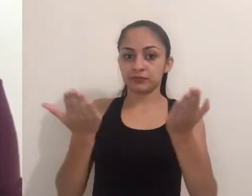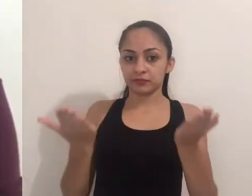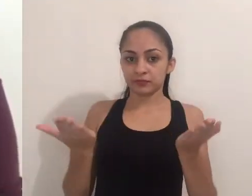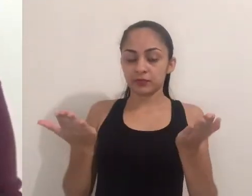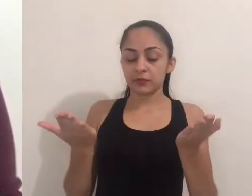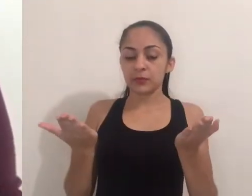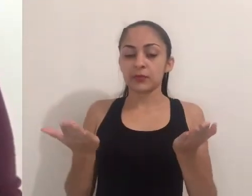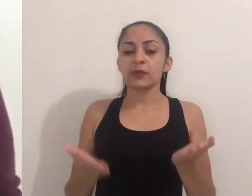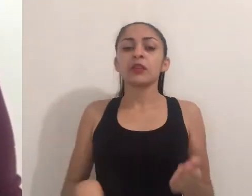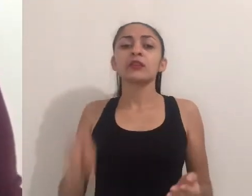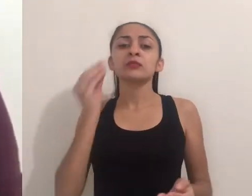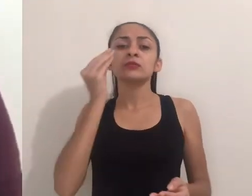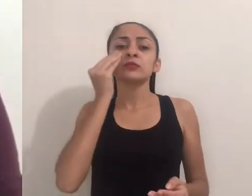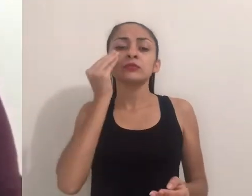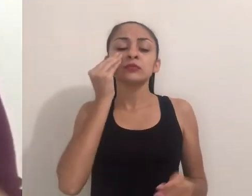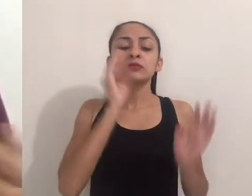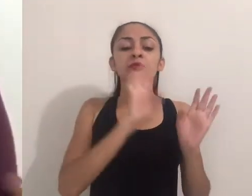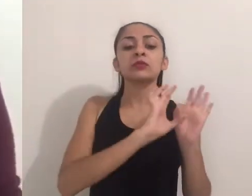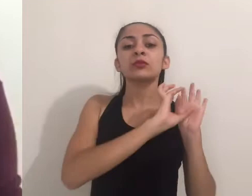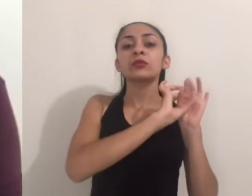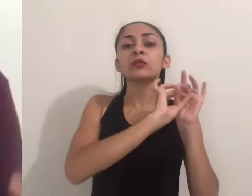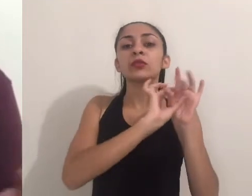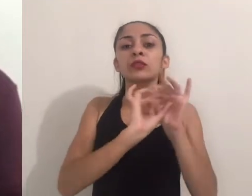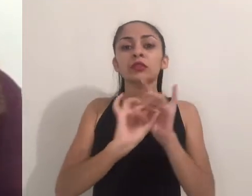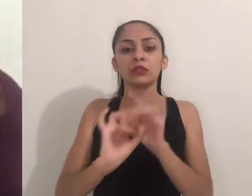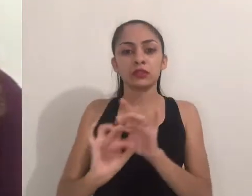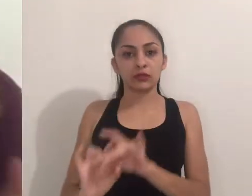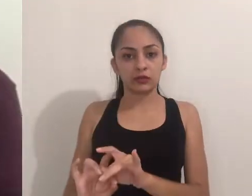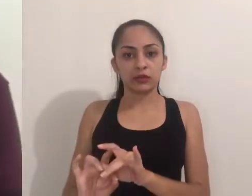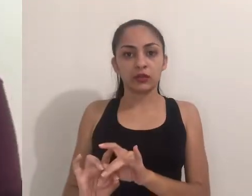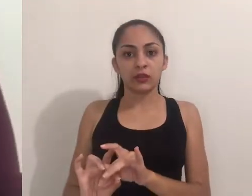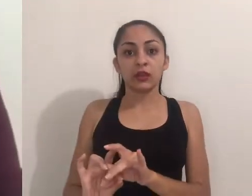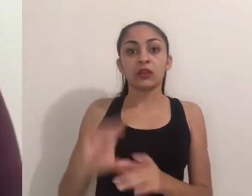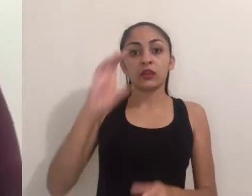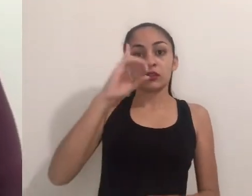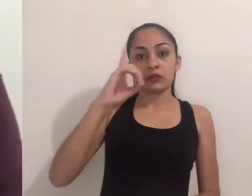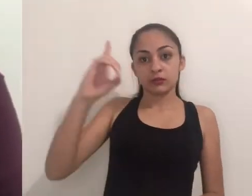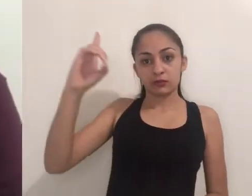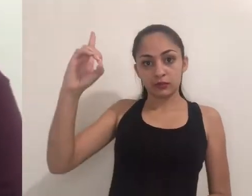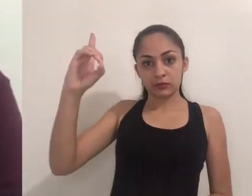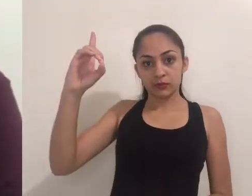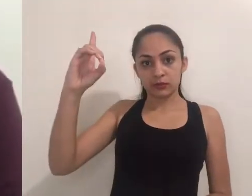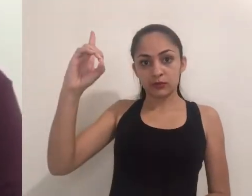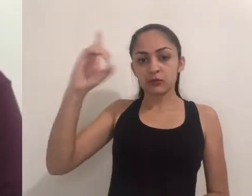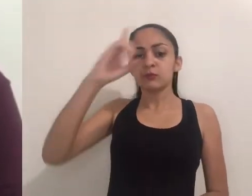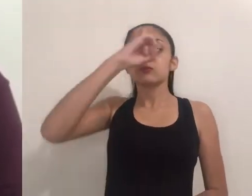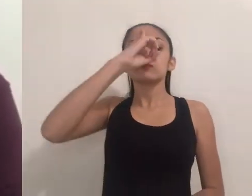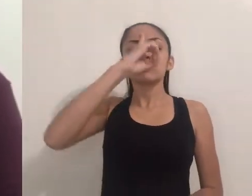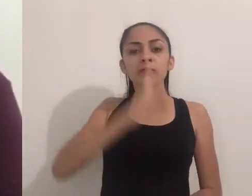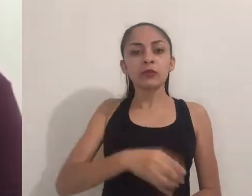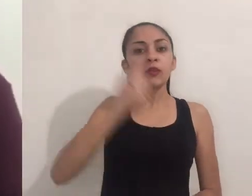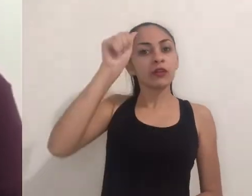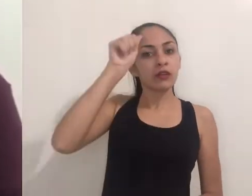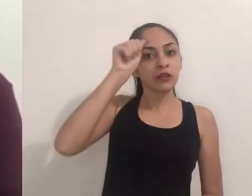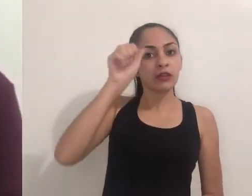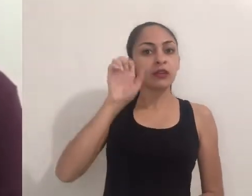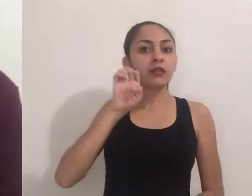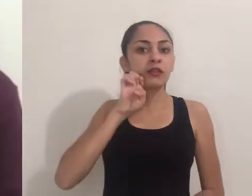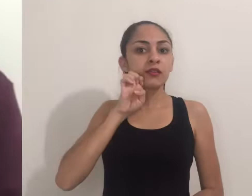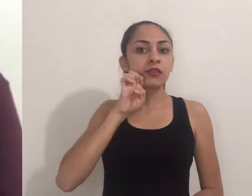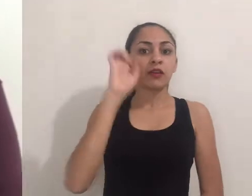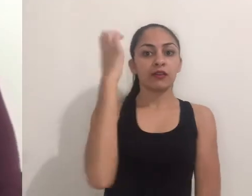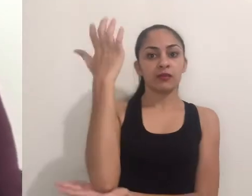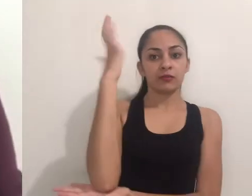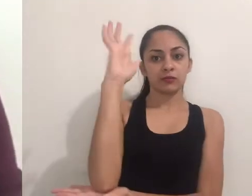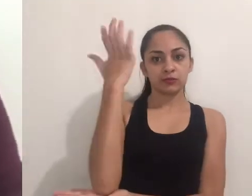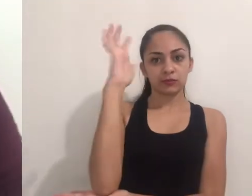Deus havia dado uma ordem, Deus havia estabelecido que o homem e que a mulher não poderiam comer do fruto da árvore do conhecimento do bem